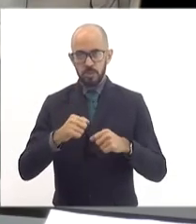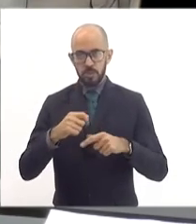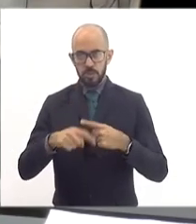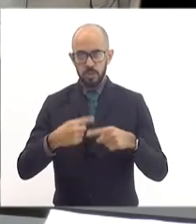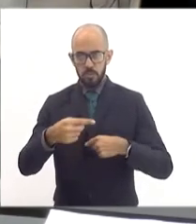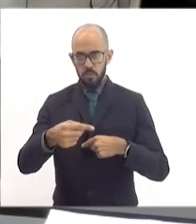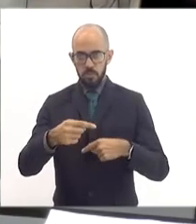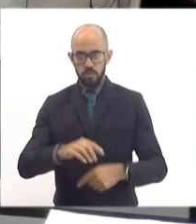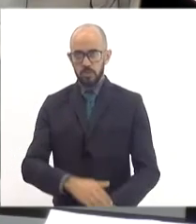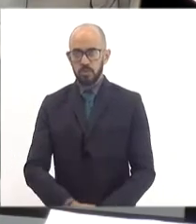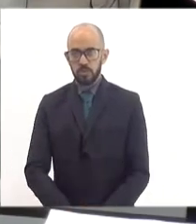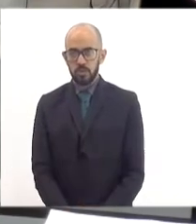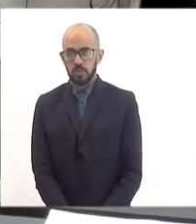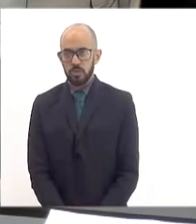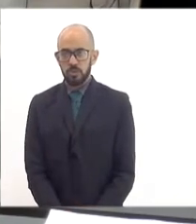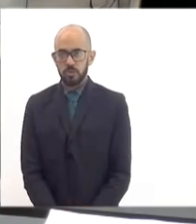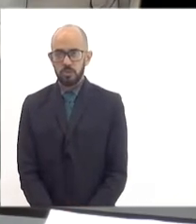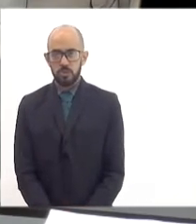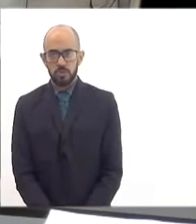posteriori.